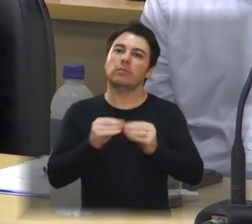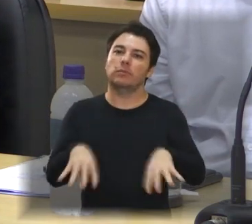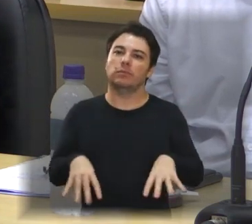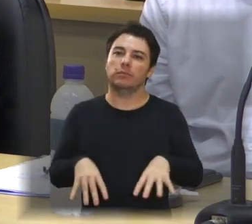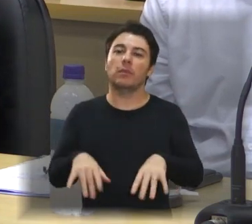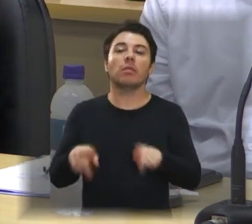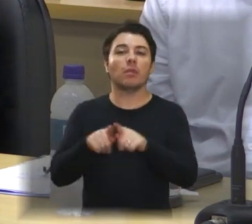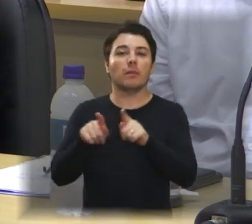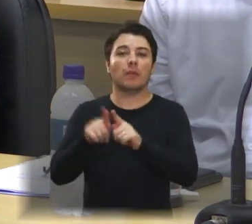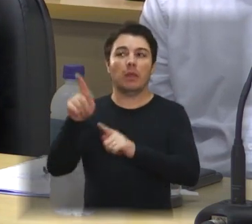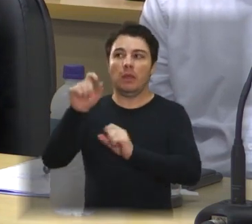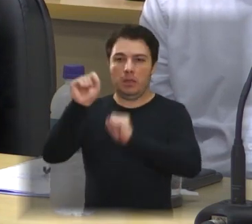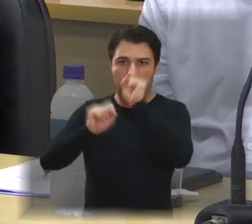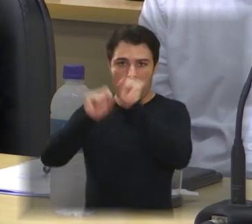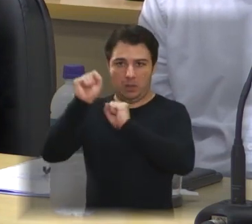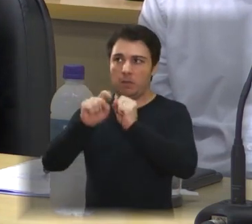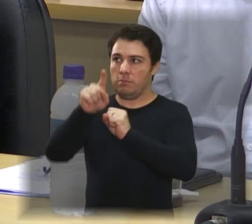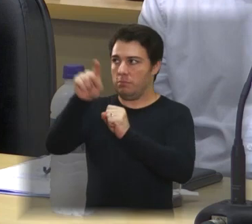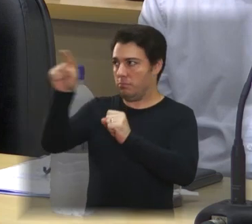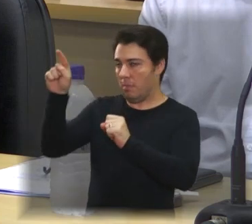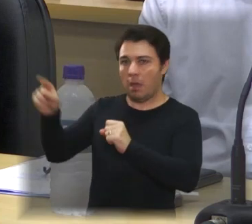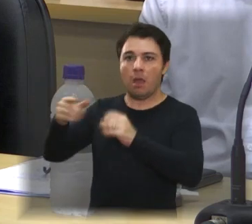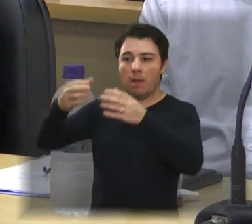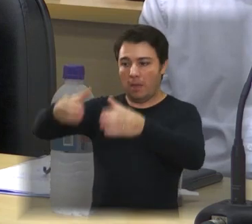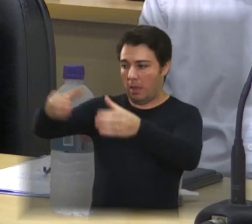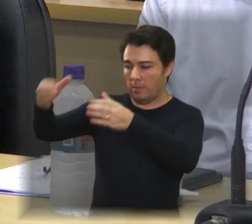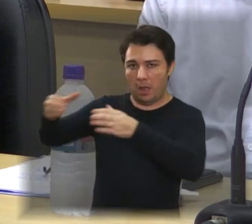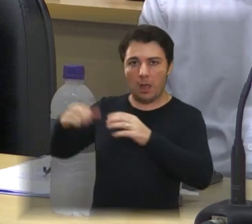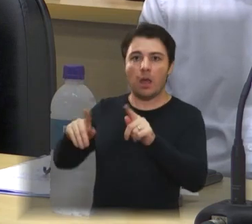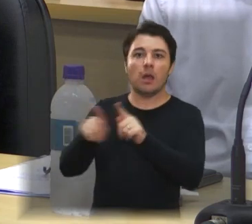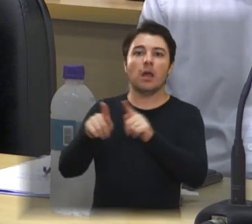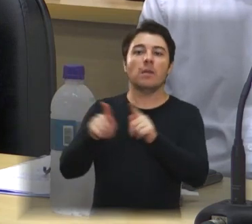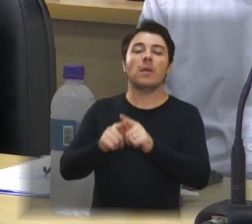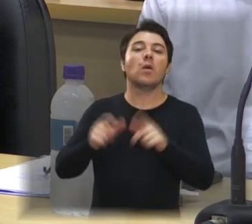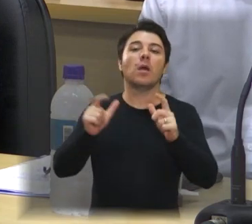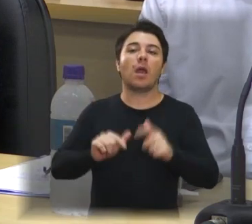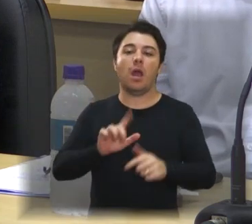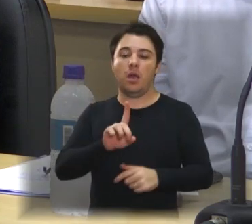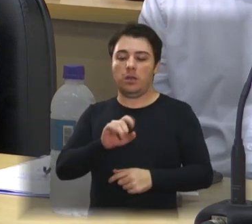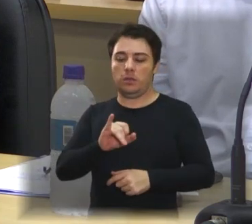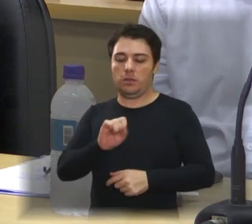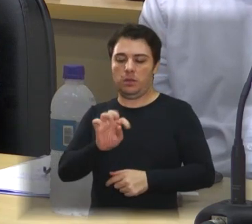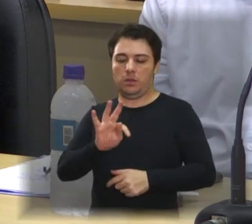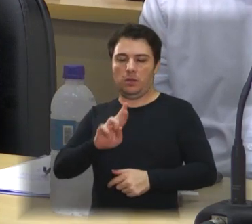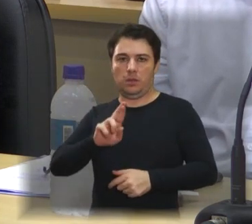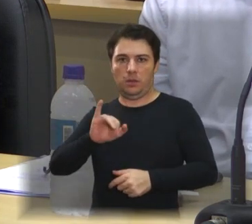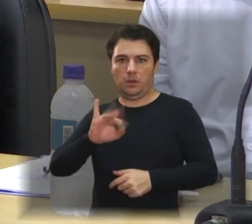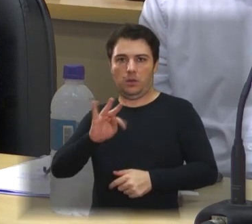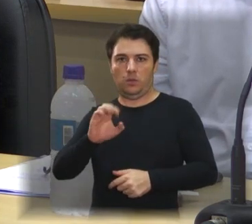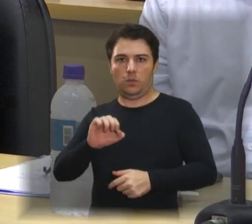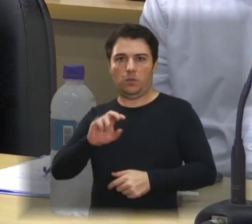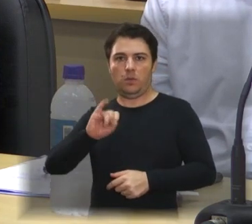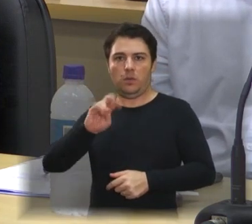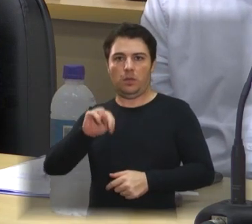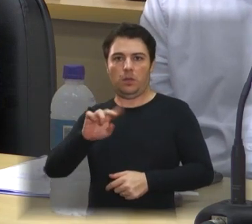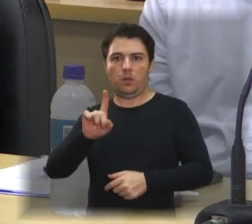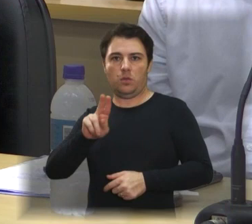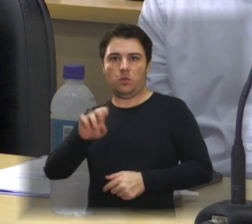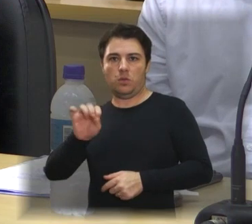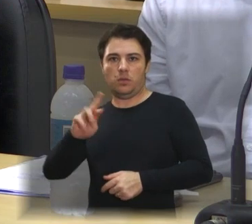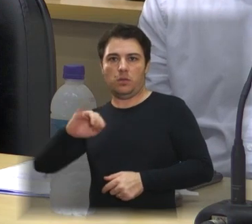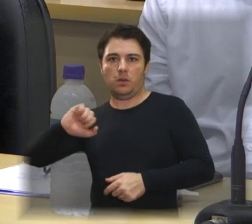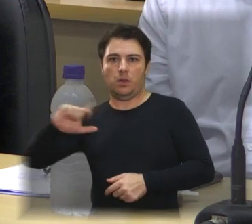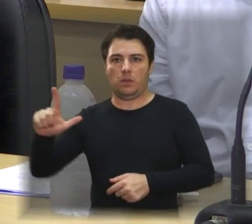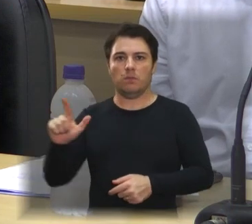empresário embaixo empresários em bairros e até nos distritos industriais que nós relataram que chega pela